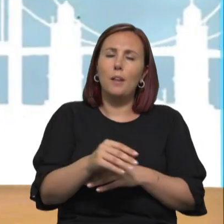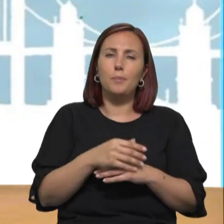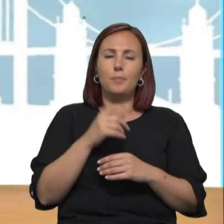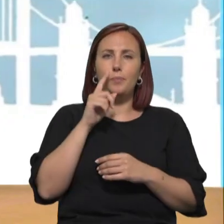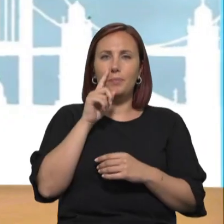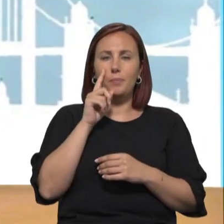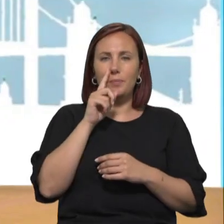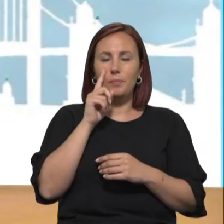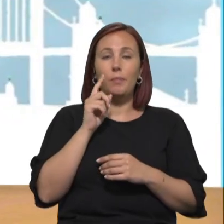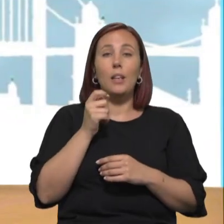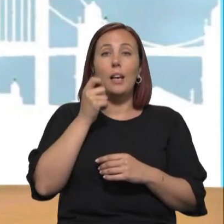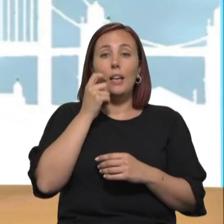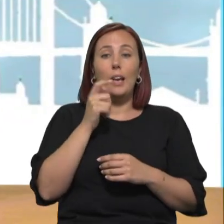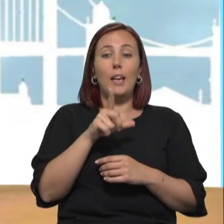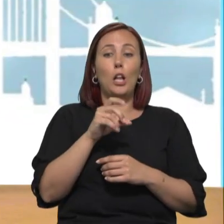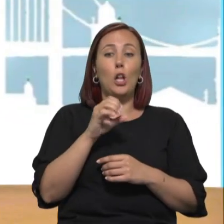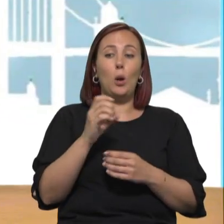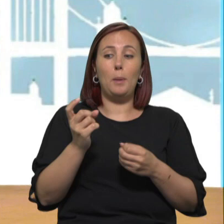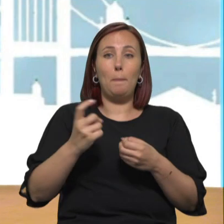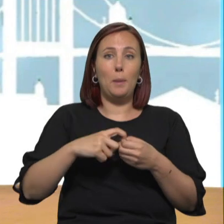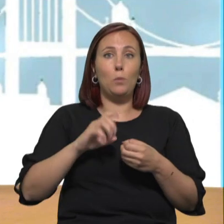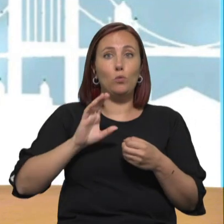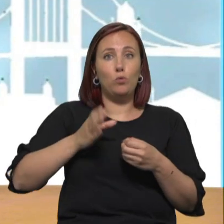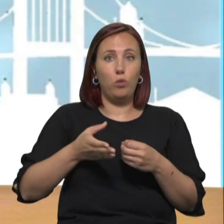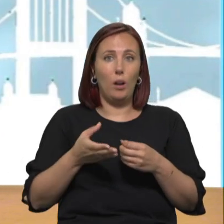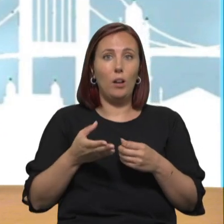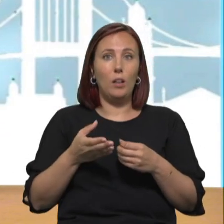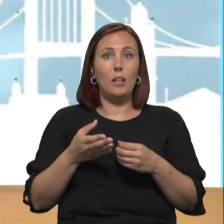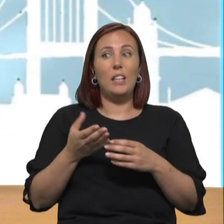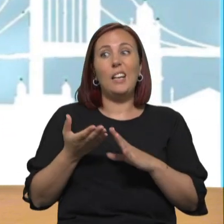são membros da LOC, muitos já vieram da JOC,